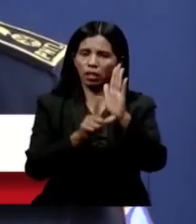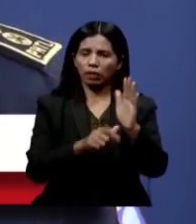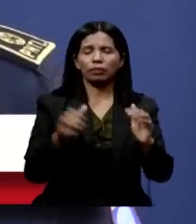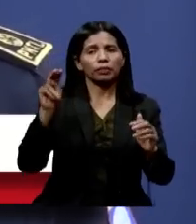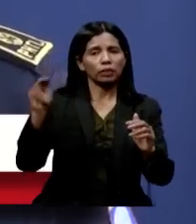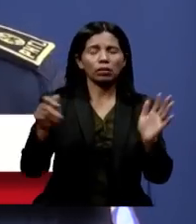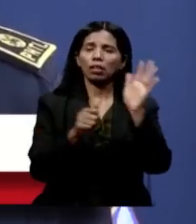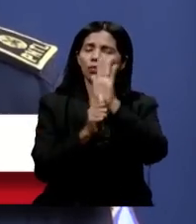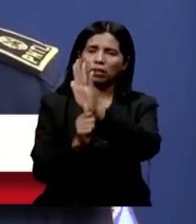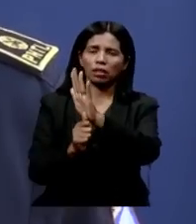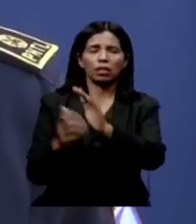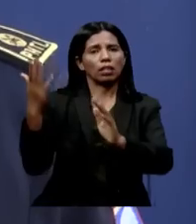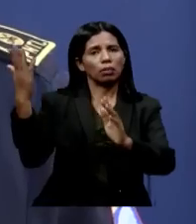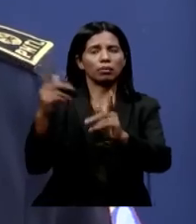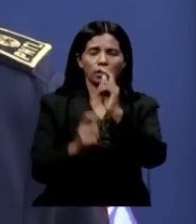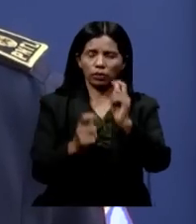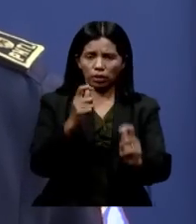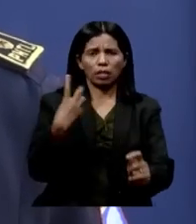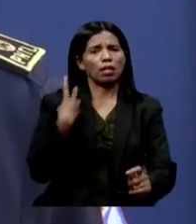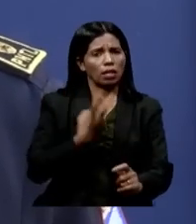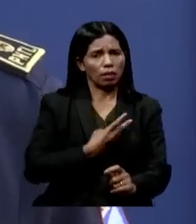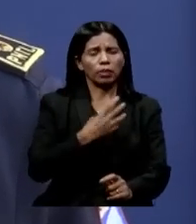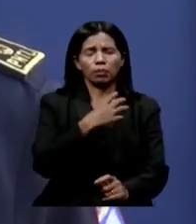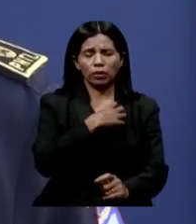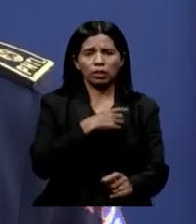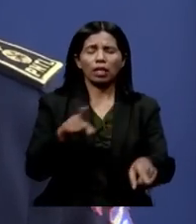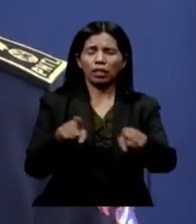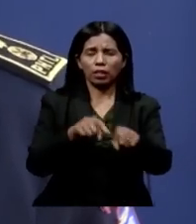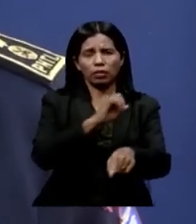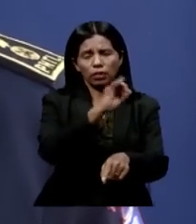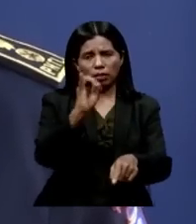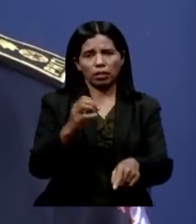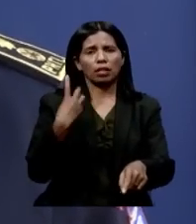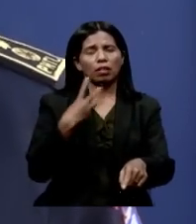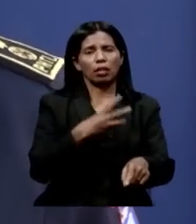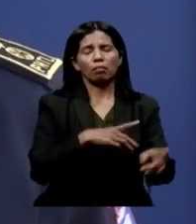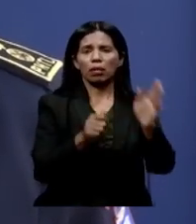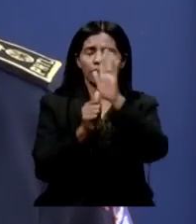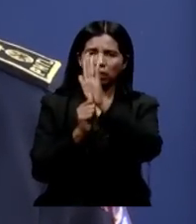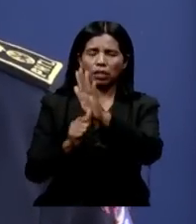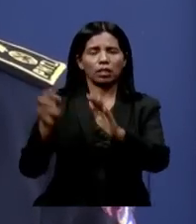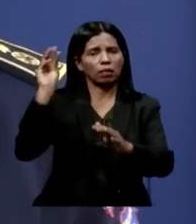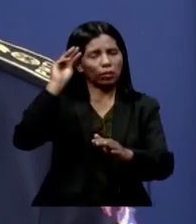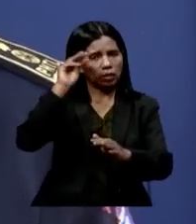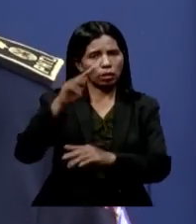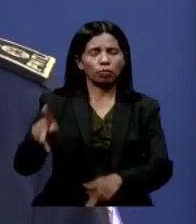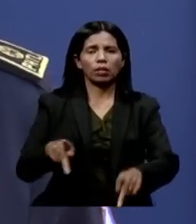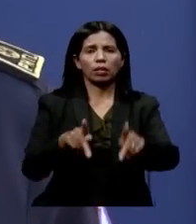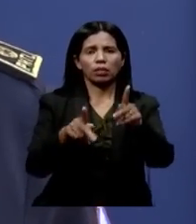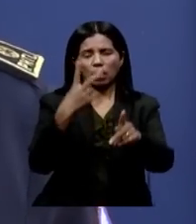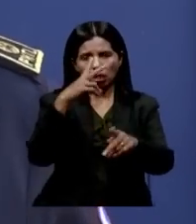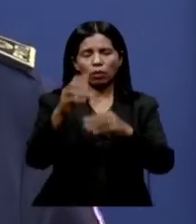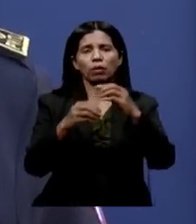ami penitele hanesan, investigador, Ami ba presente ya Ministério Público. Ministério Público maksi hareta